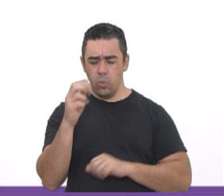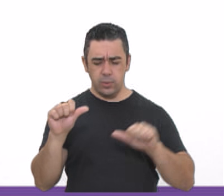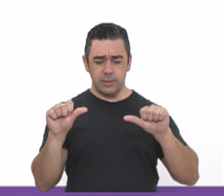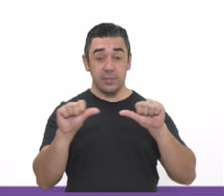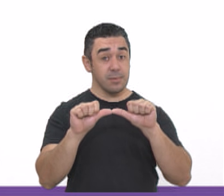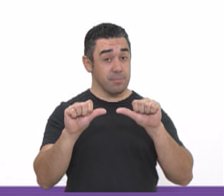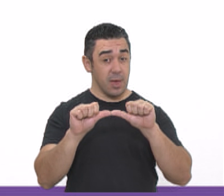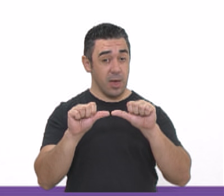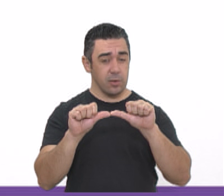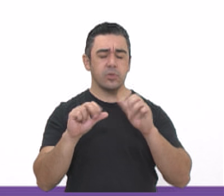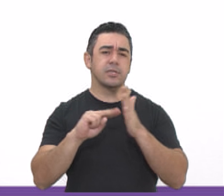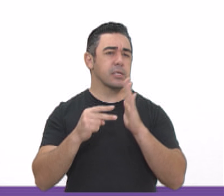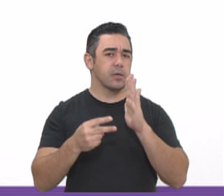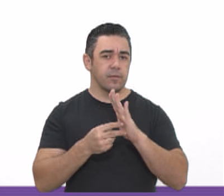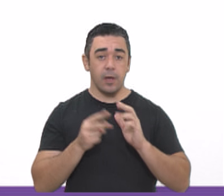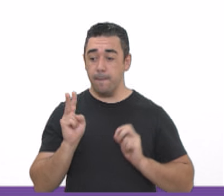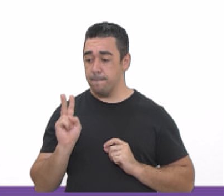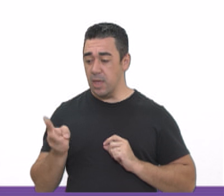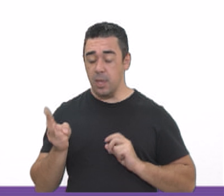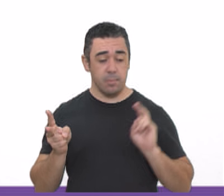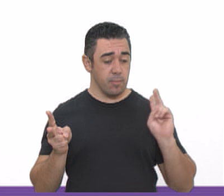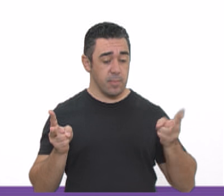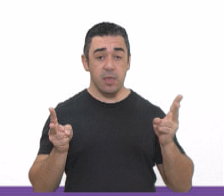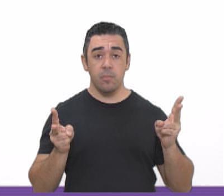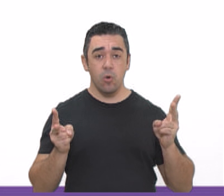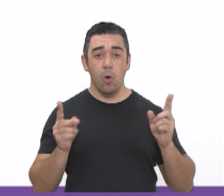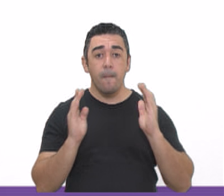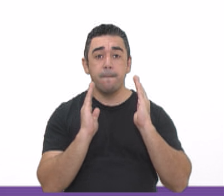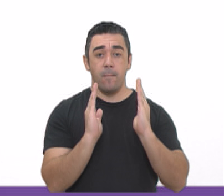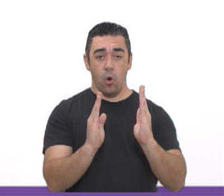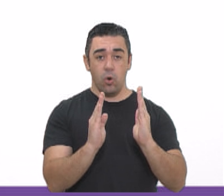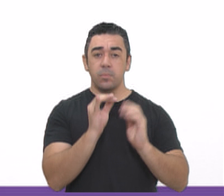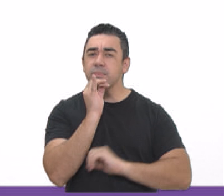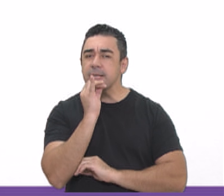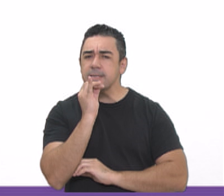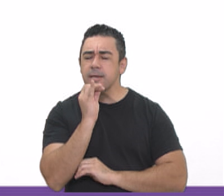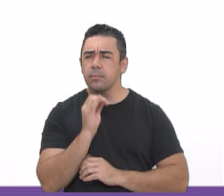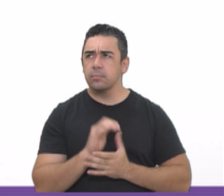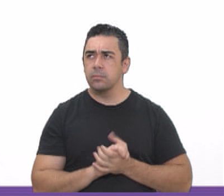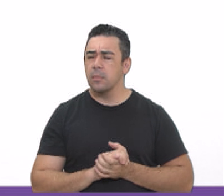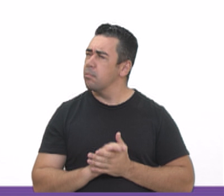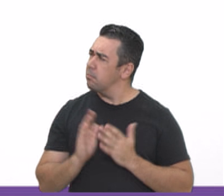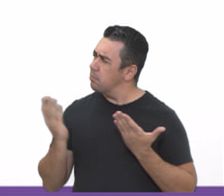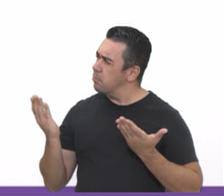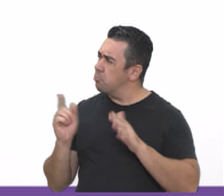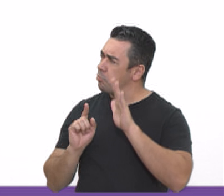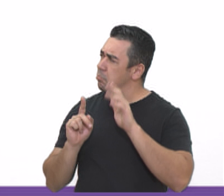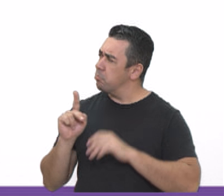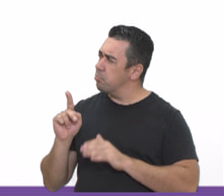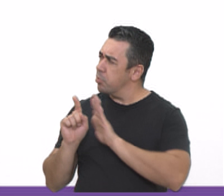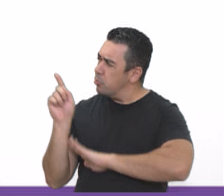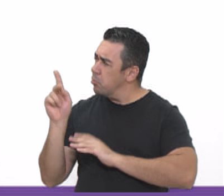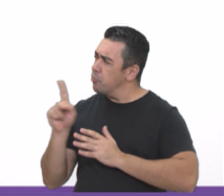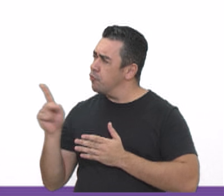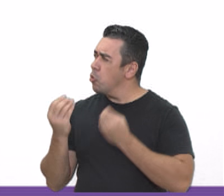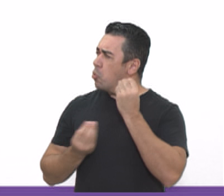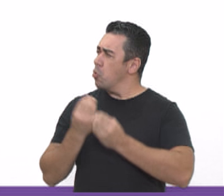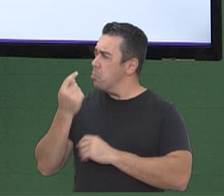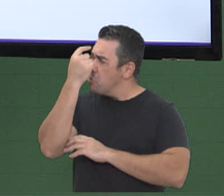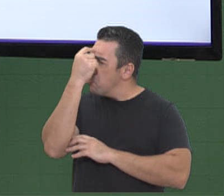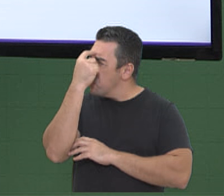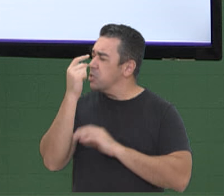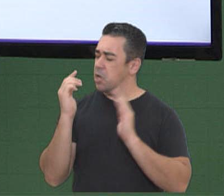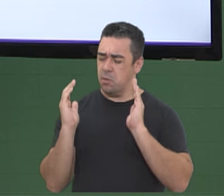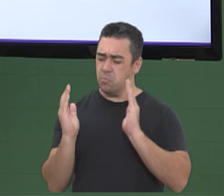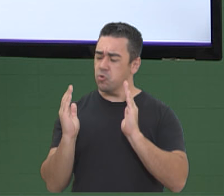simétrico? São números que possuem o mesmo módulo. Ah, mas professora, como é que a gente vai parar para pensar em